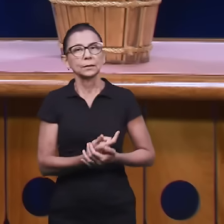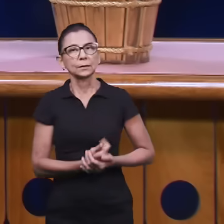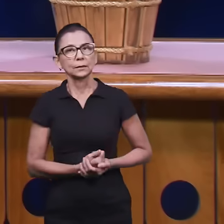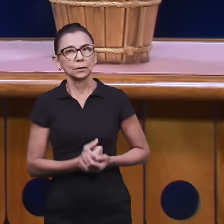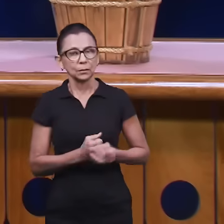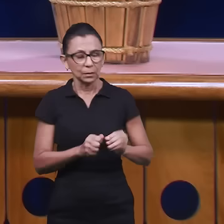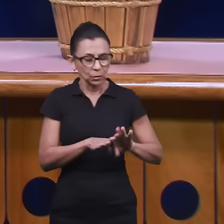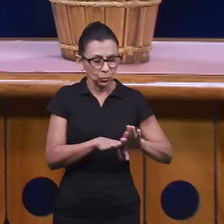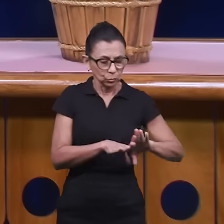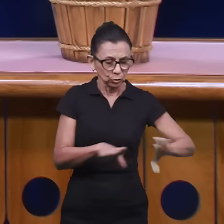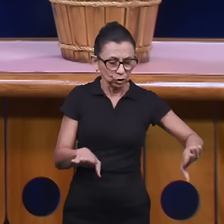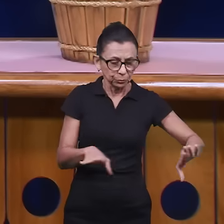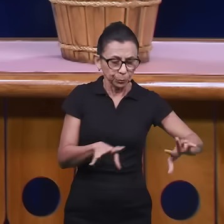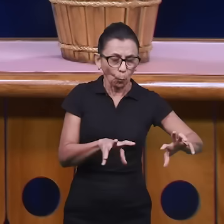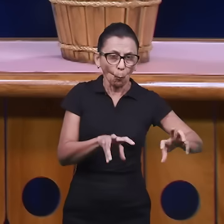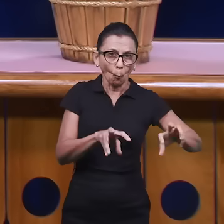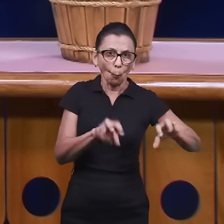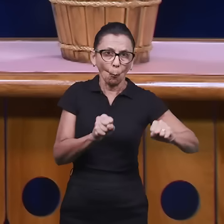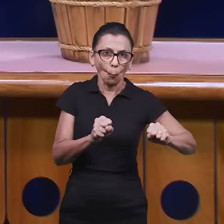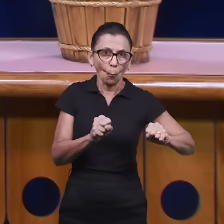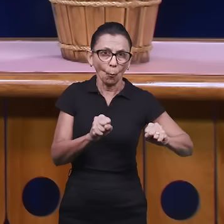velo encharcado.